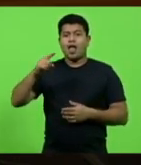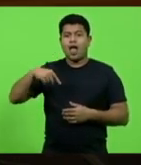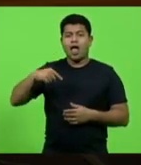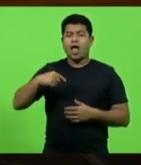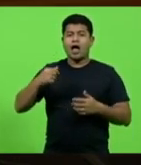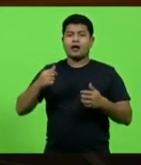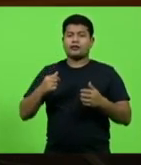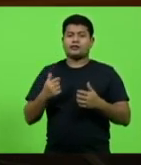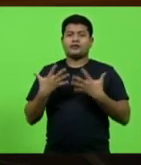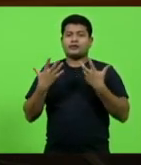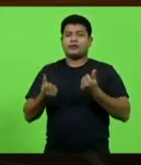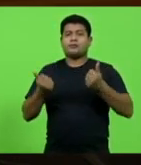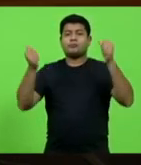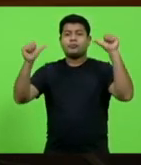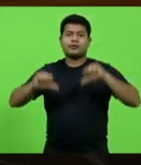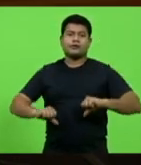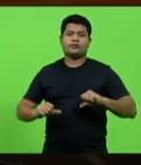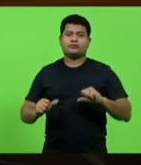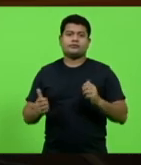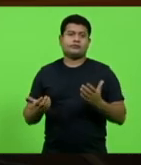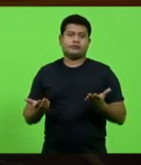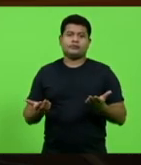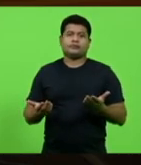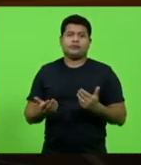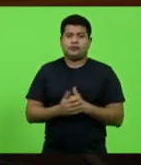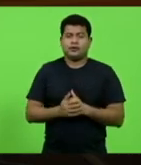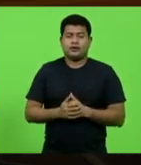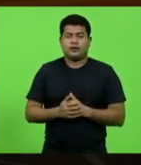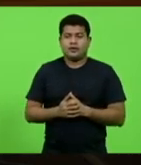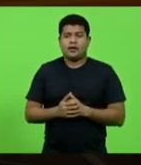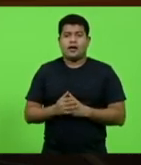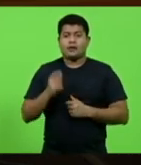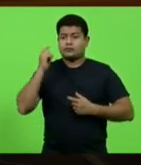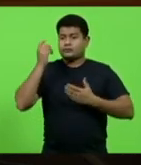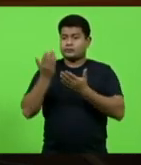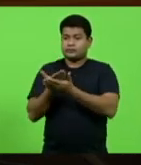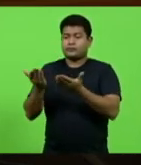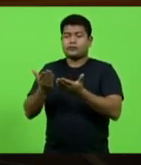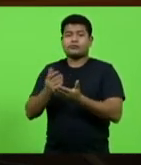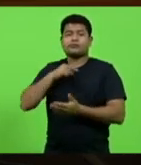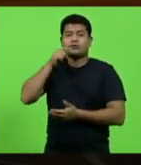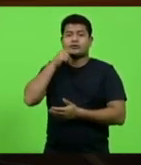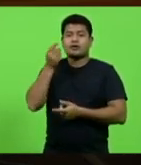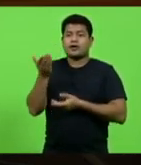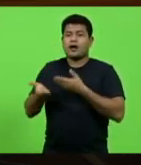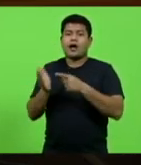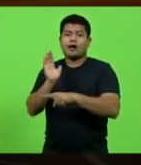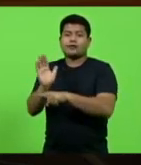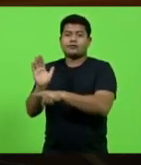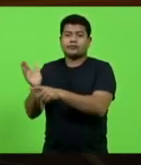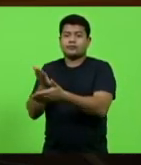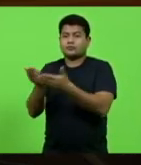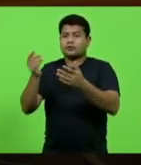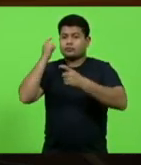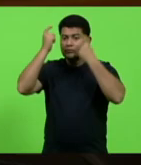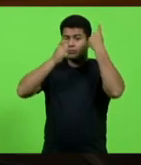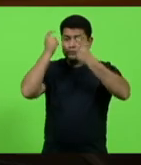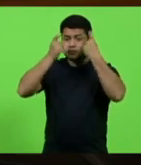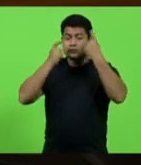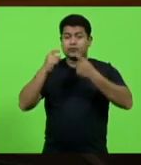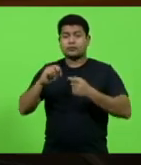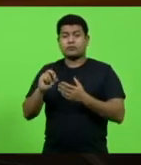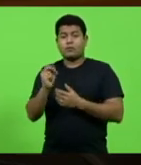Não teremos atendido aqui nem a preocupação daqueles que se preocupam e têm algum medo com a educação